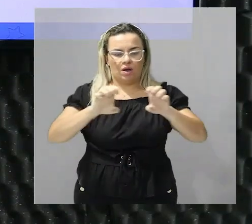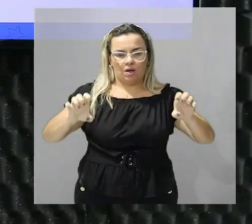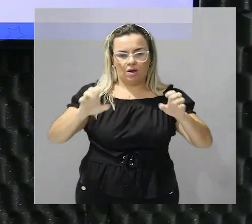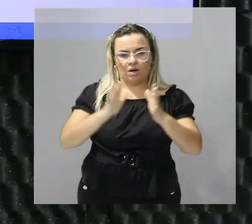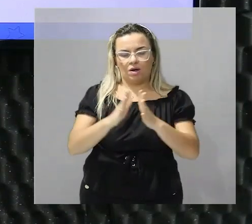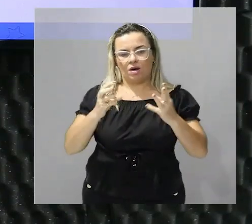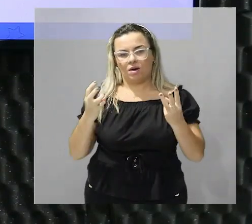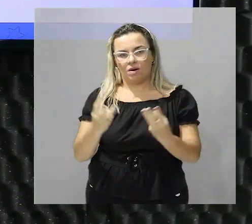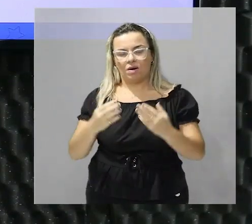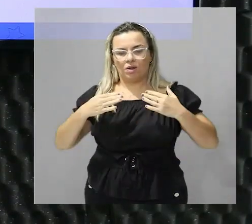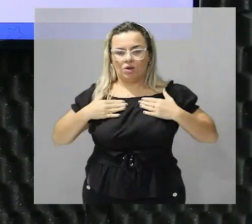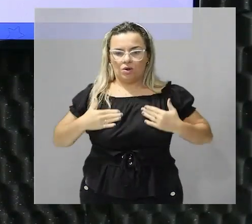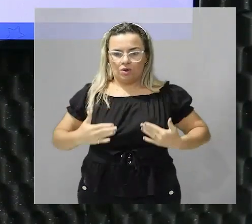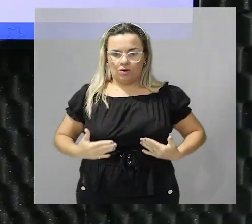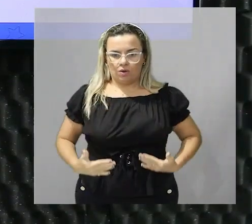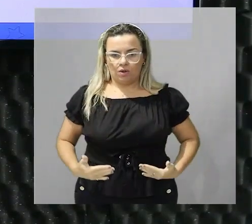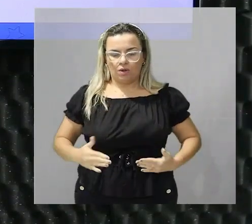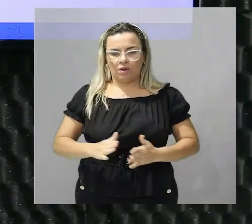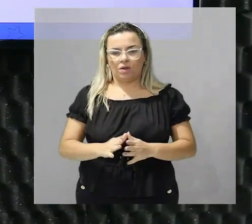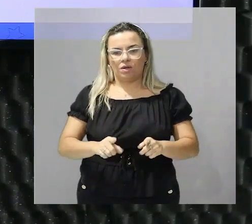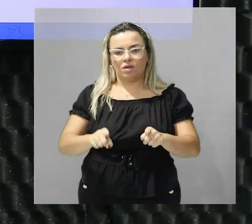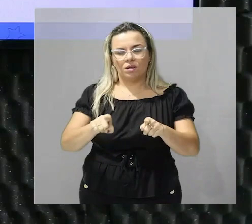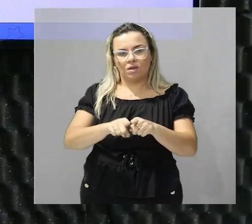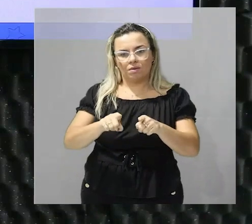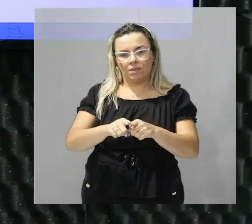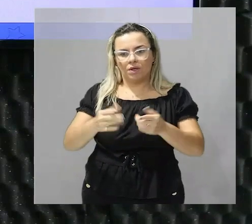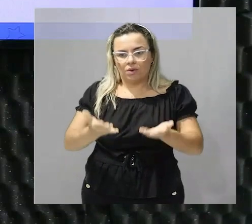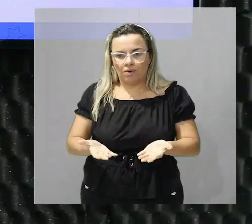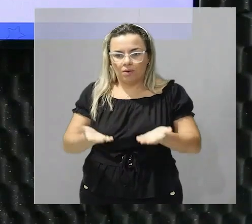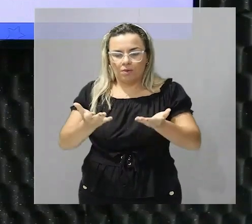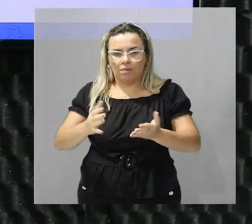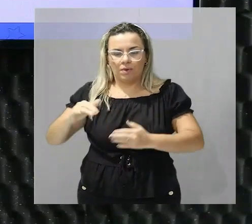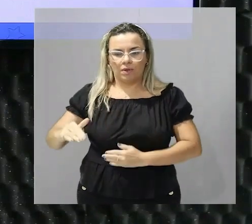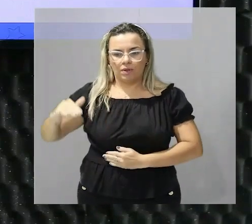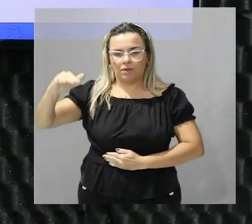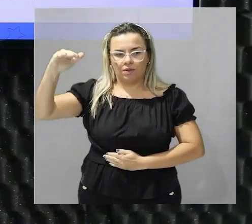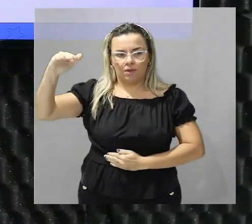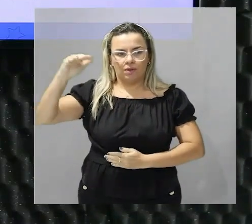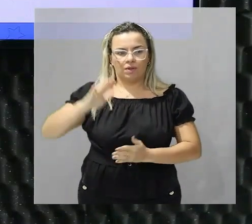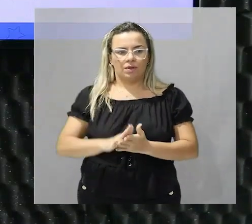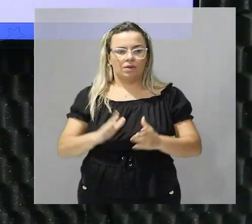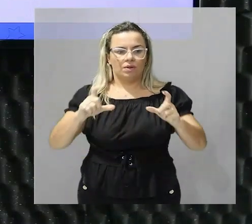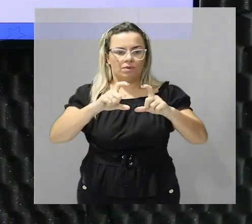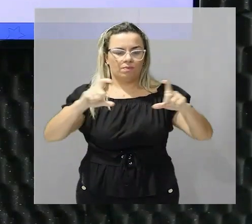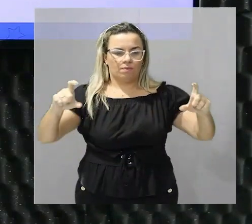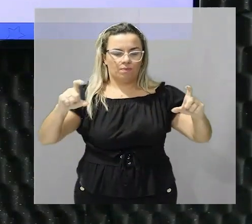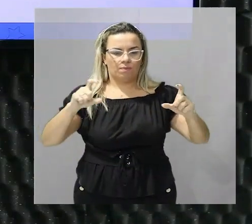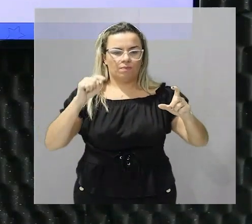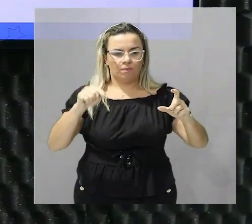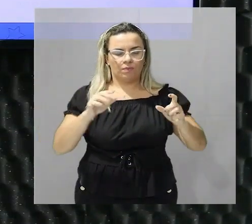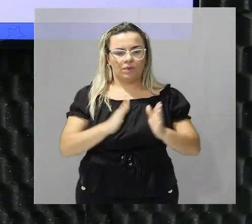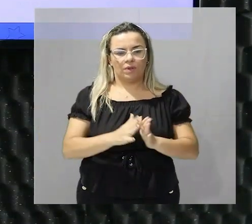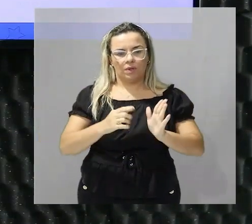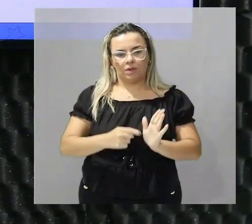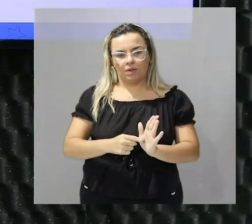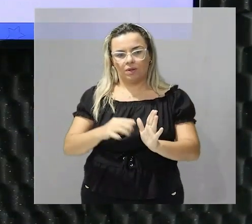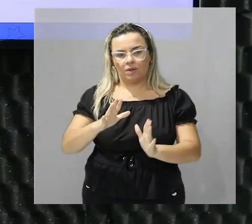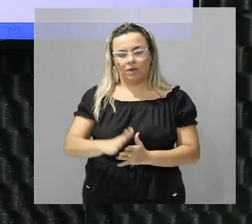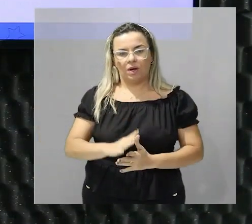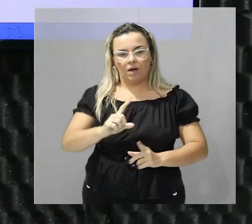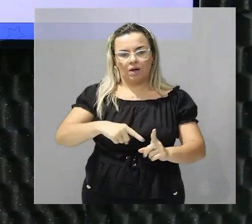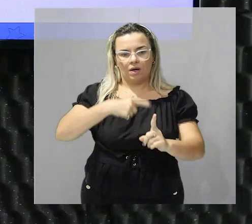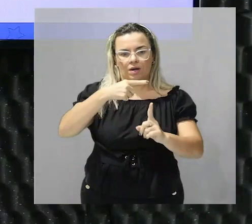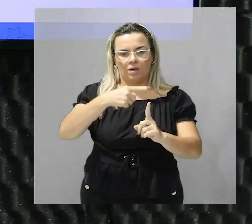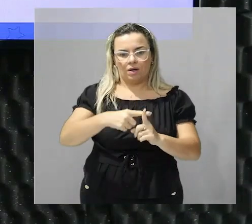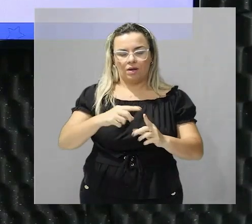indivíduo, além do peso e da estatura. A fórmula é expressa pela soma do triplo da